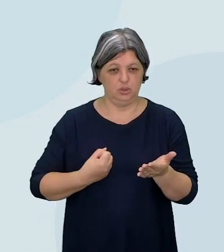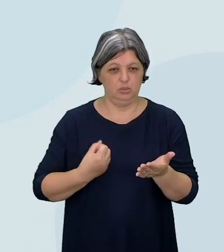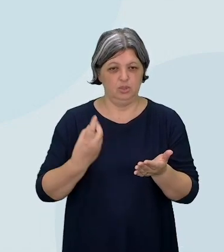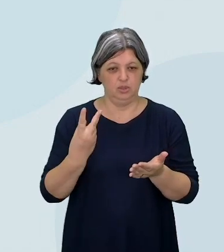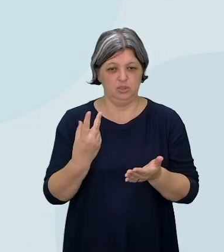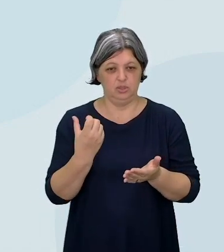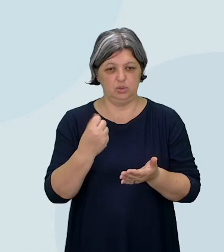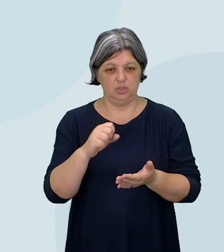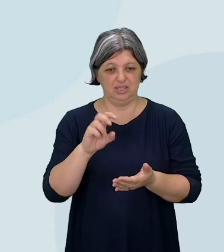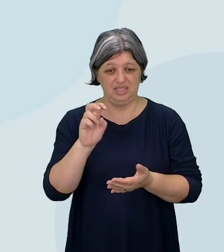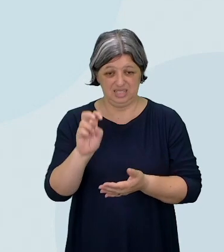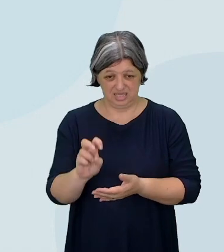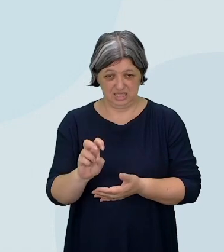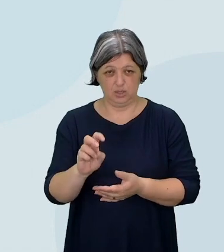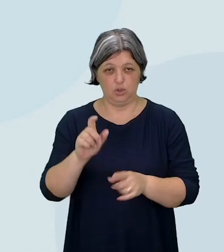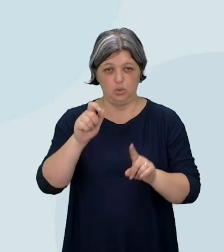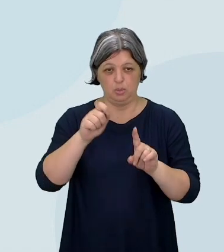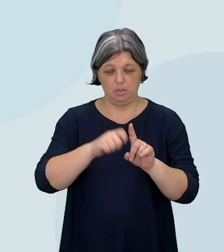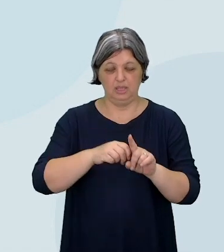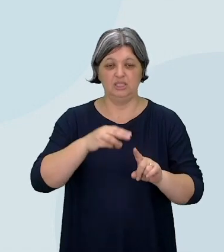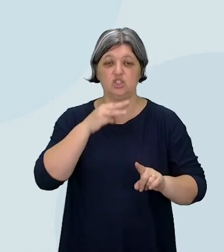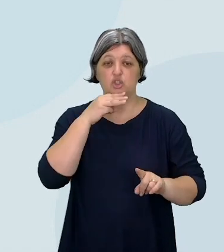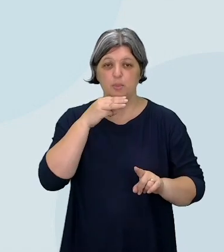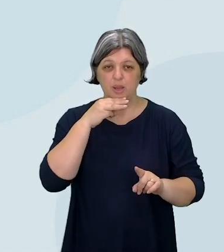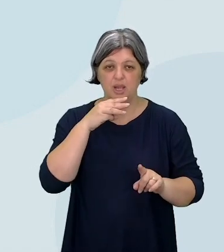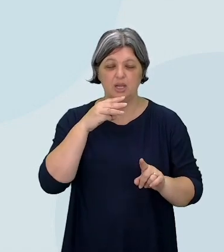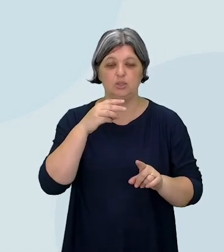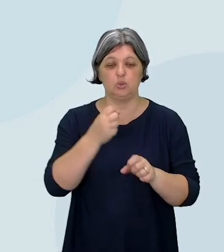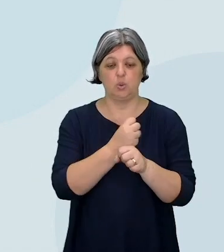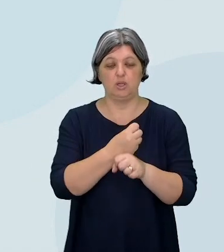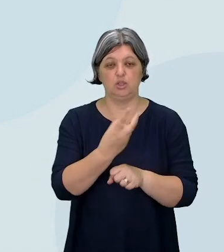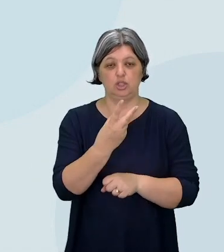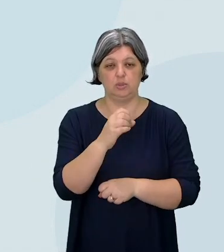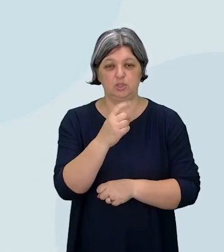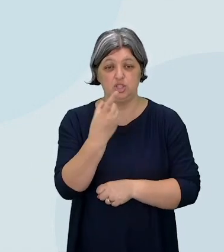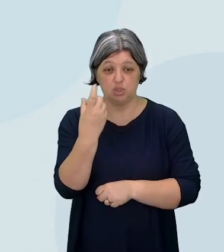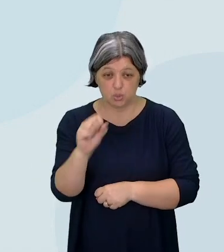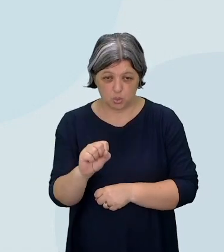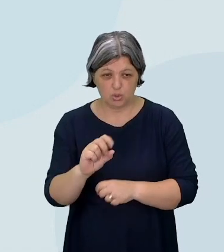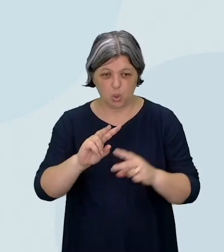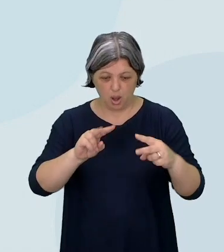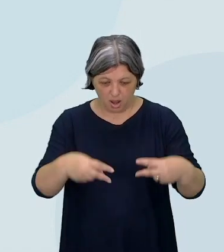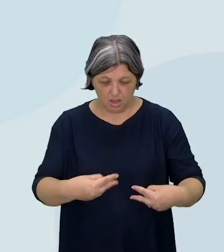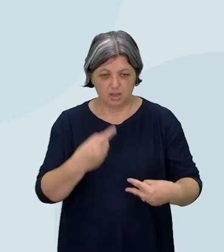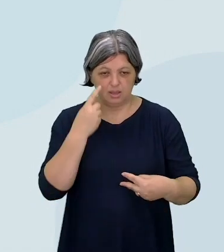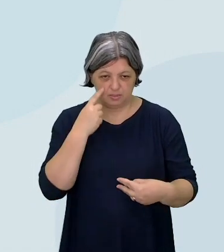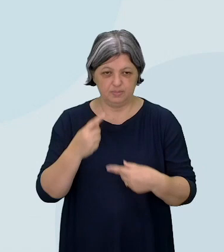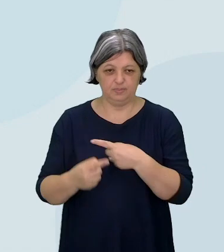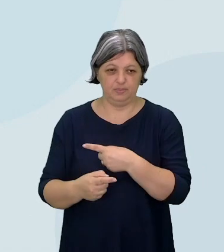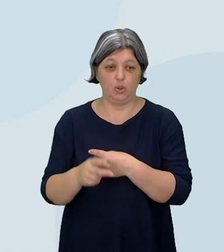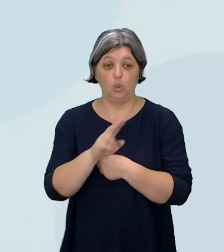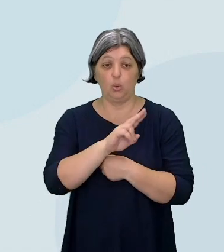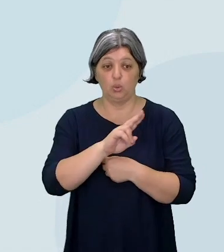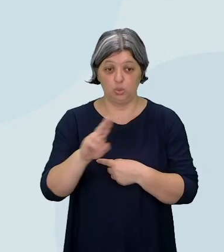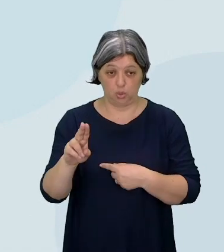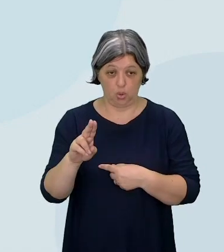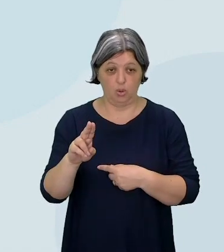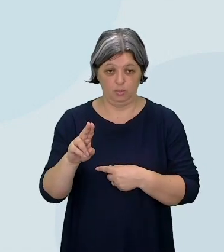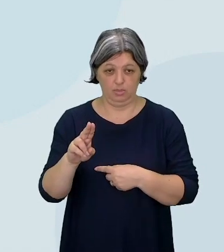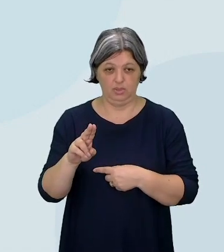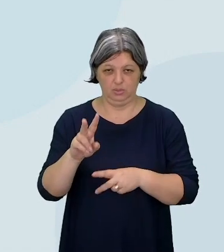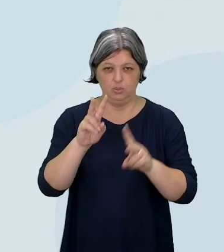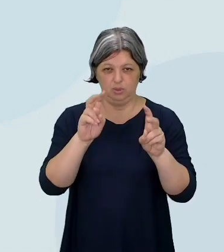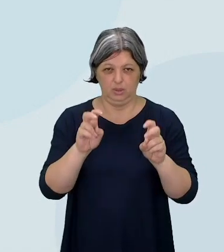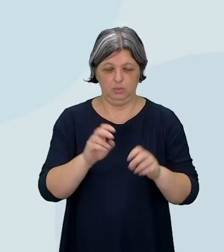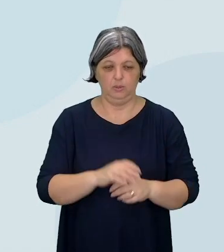265, de março de 2018, tá? O link está aqui embaixo e aqui está o nome da matéria,